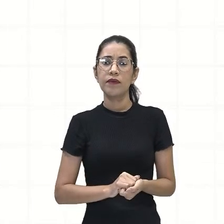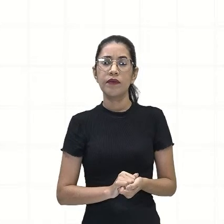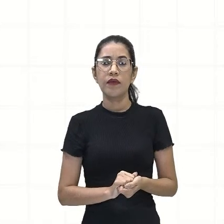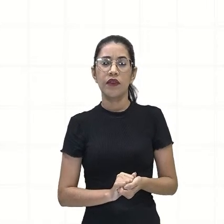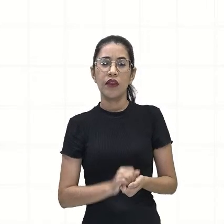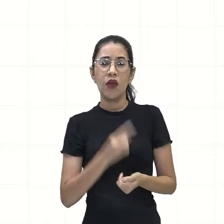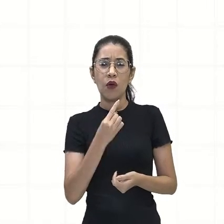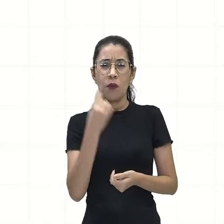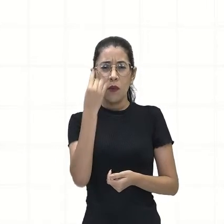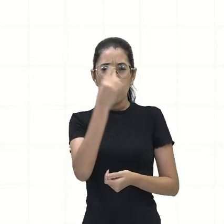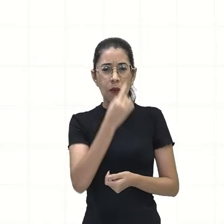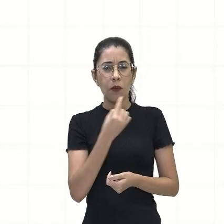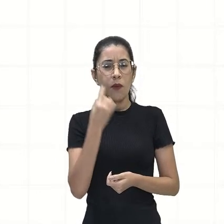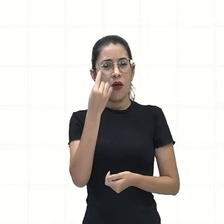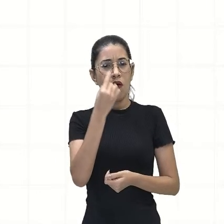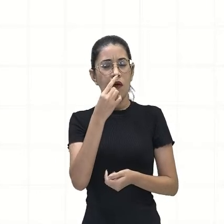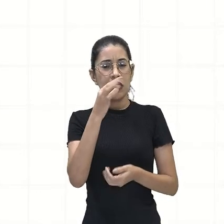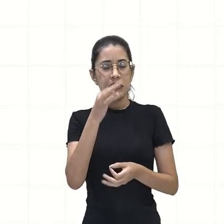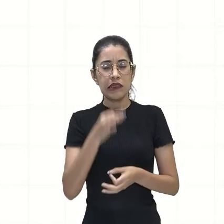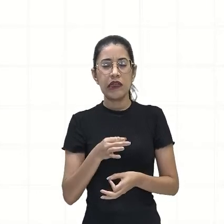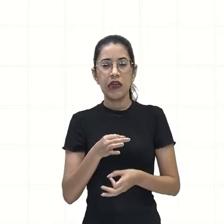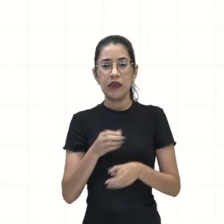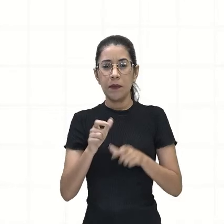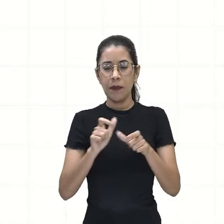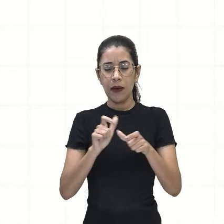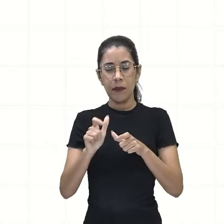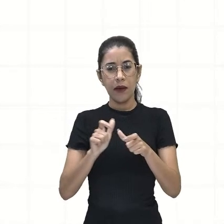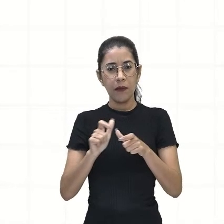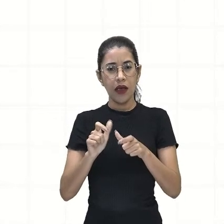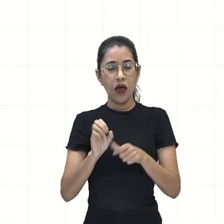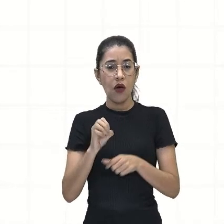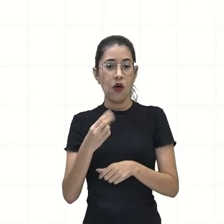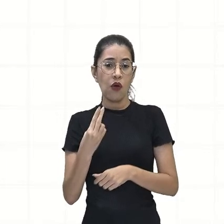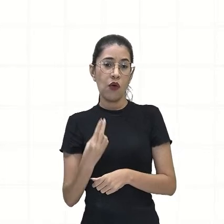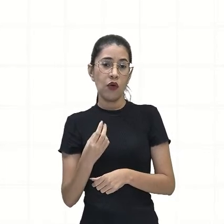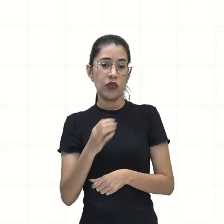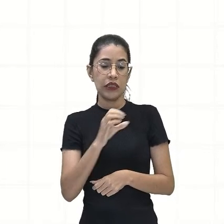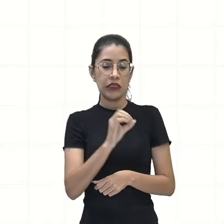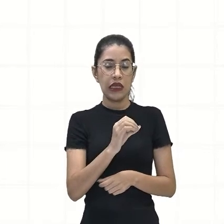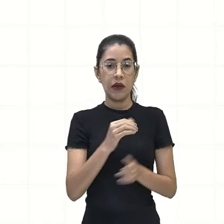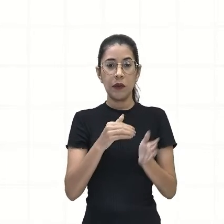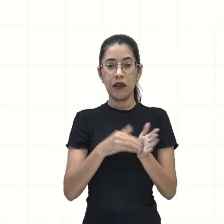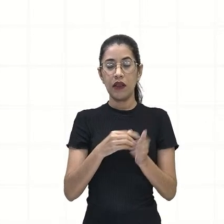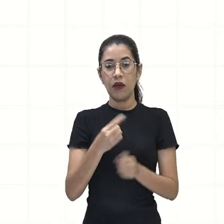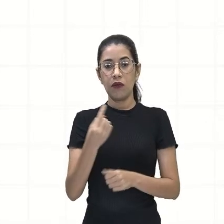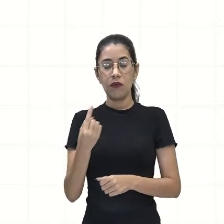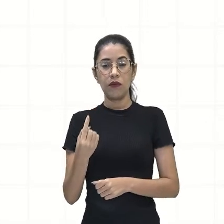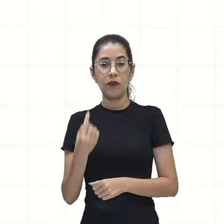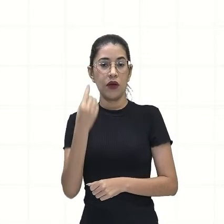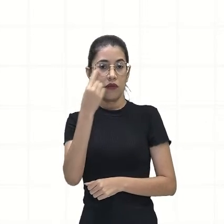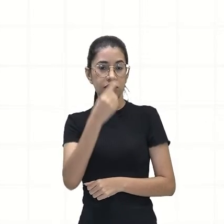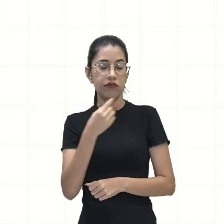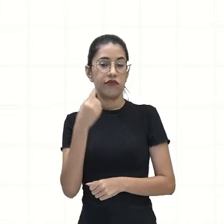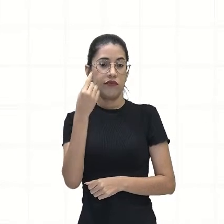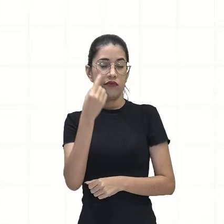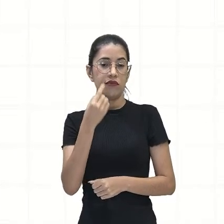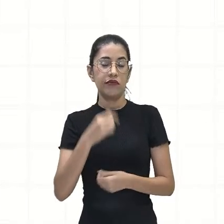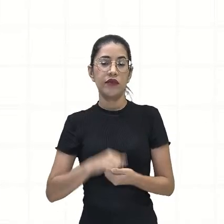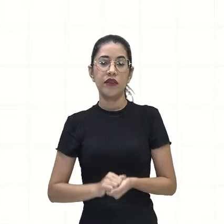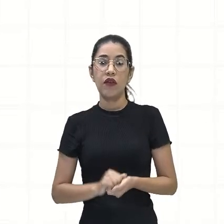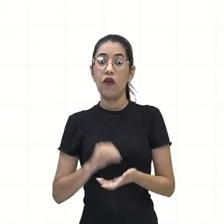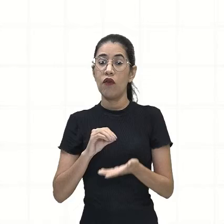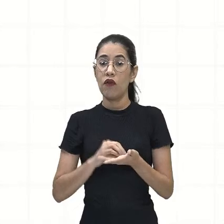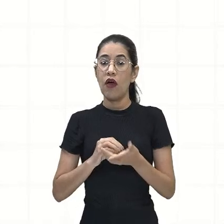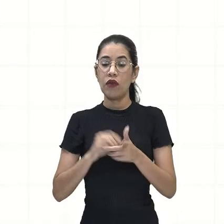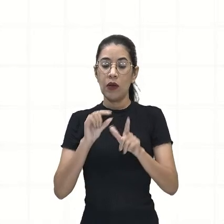1 hora, exatamente 1 hora jogando videogame, ou é de 0 a 1 hora, né? Então, faltou uma